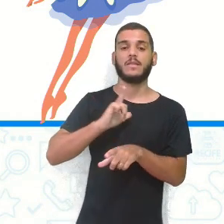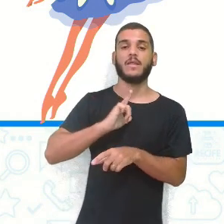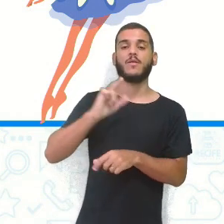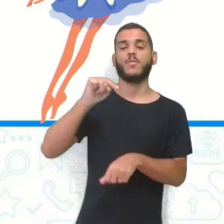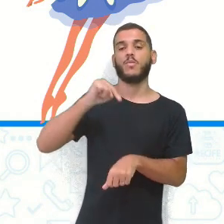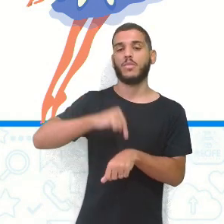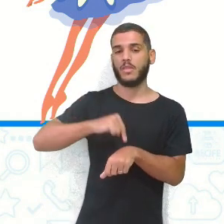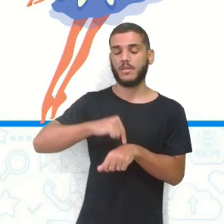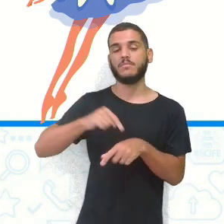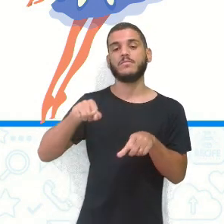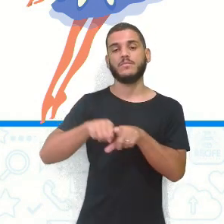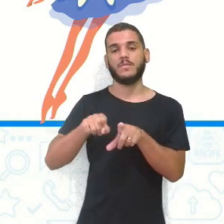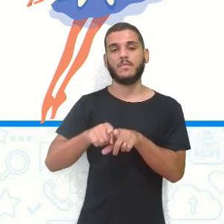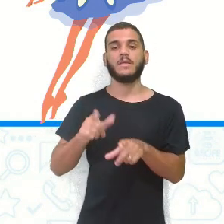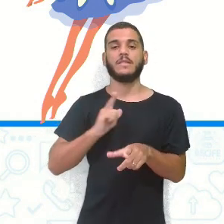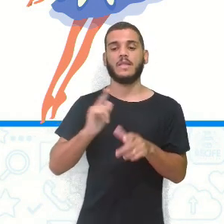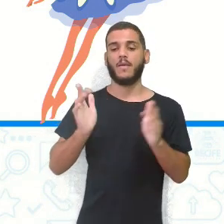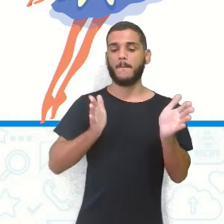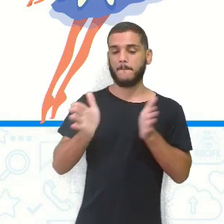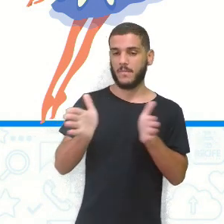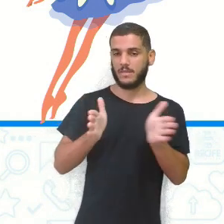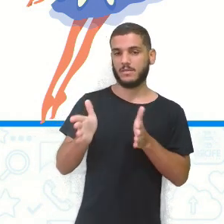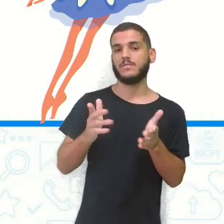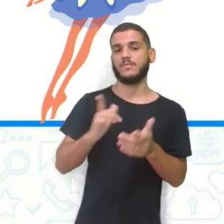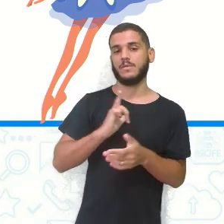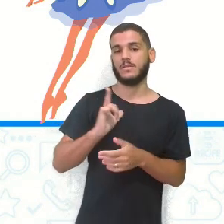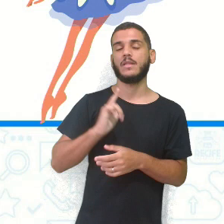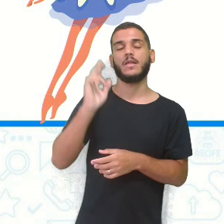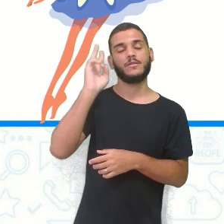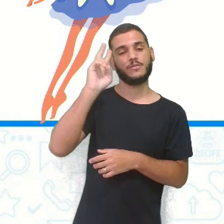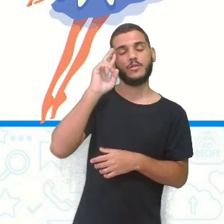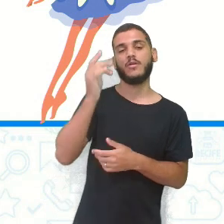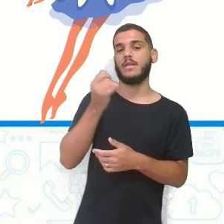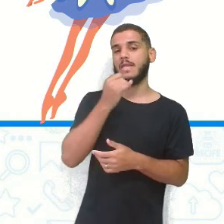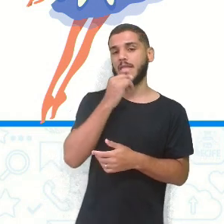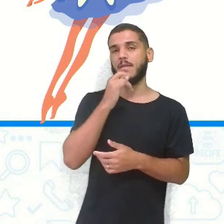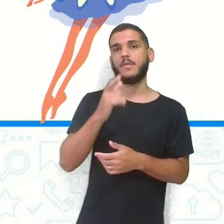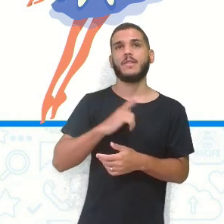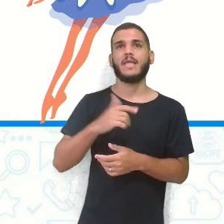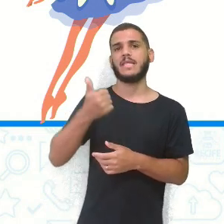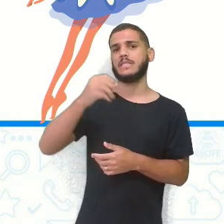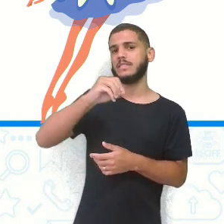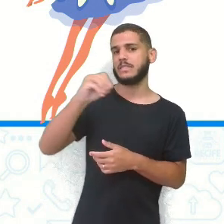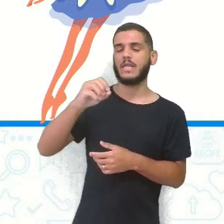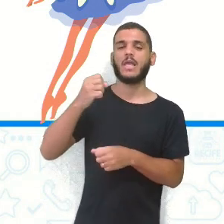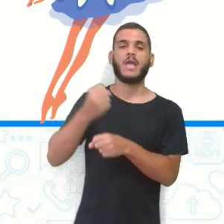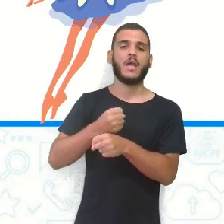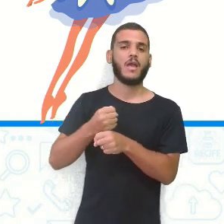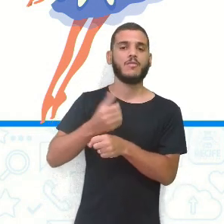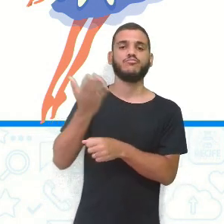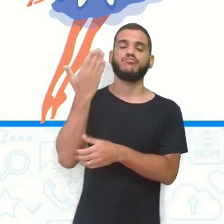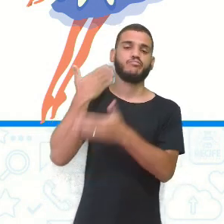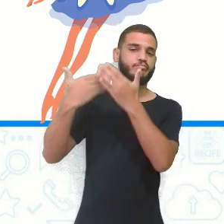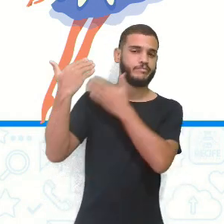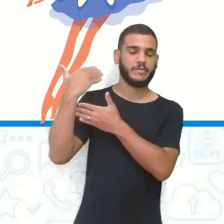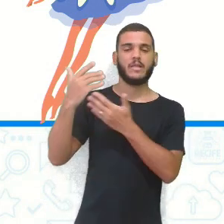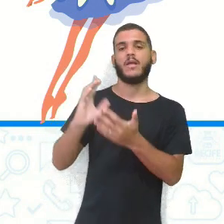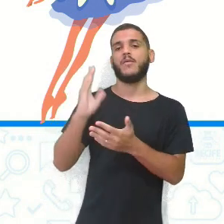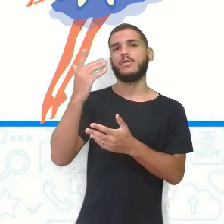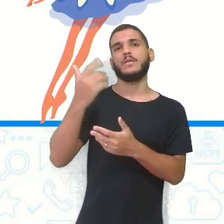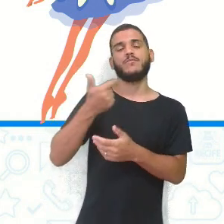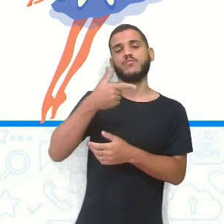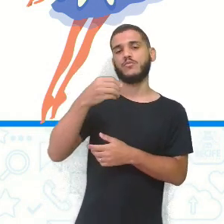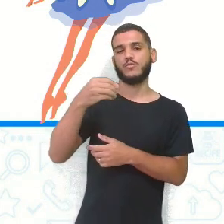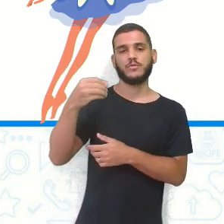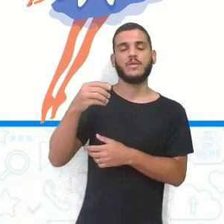O tempo é a época em que se passa a história. Ah, essa história aconteceu há 100 anos, aconteceu há 200